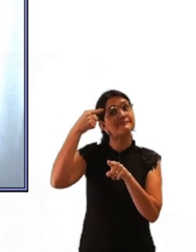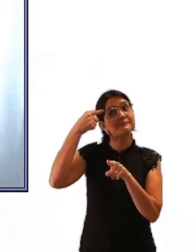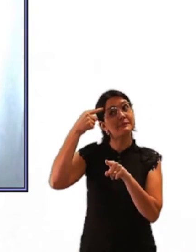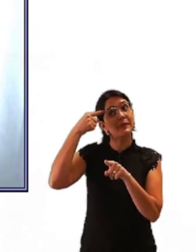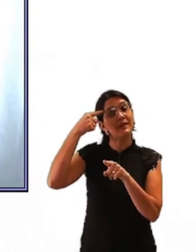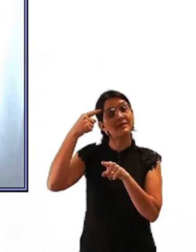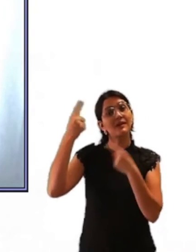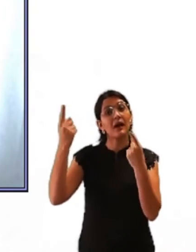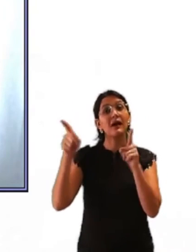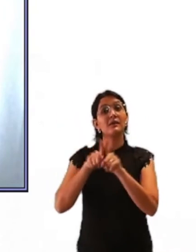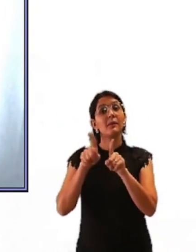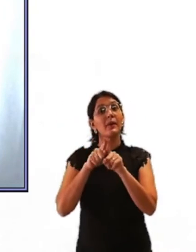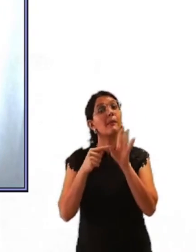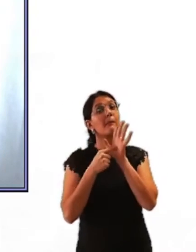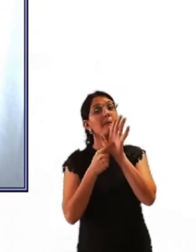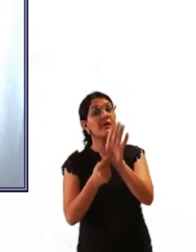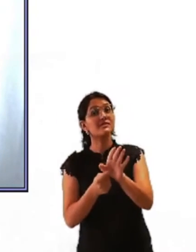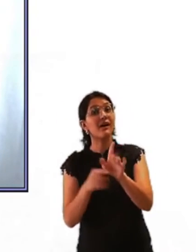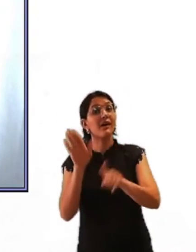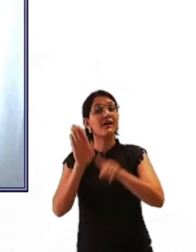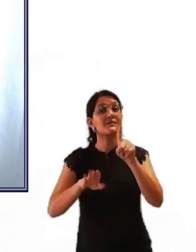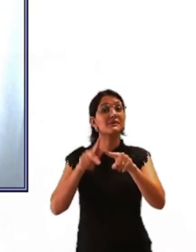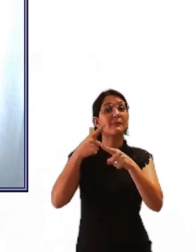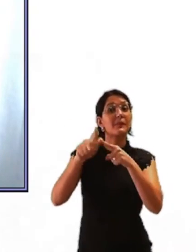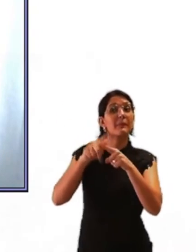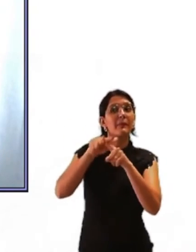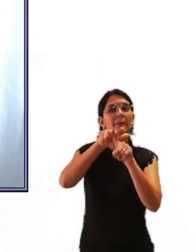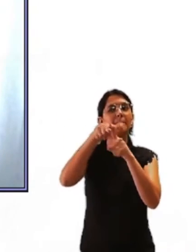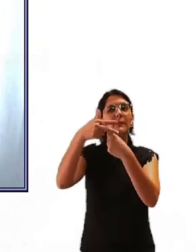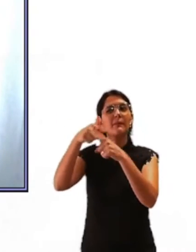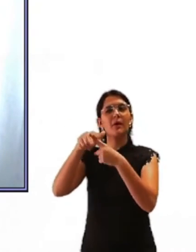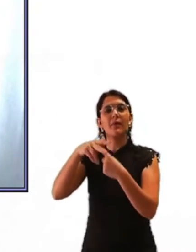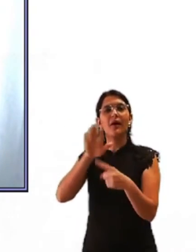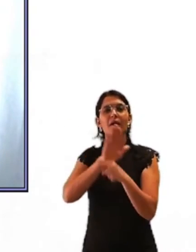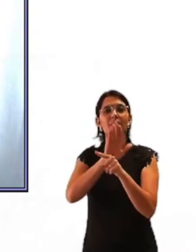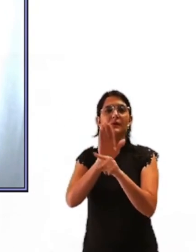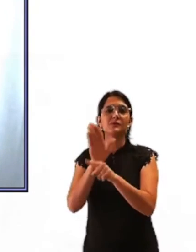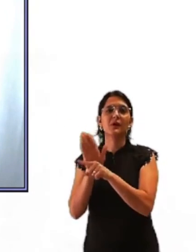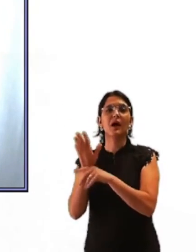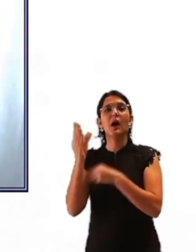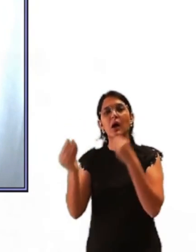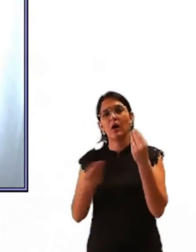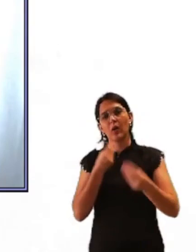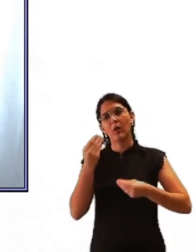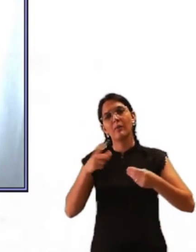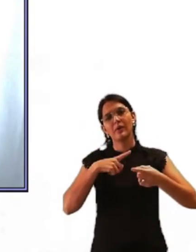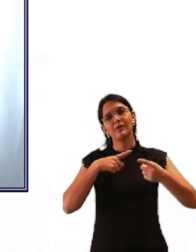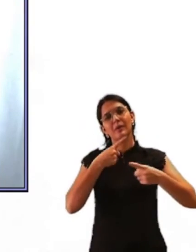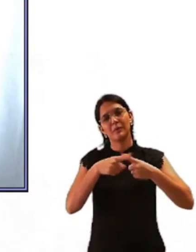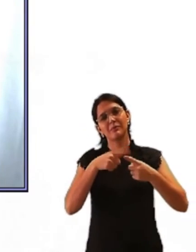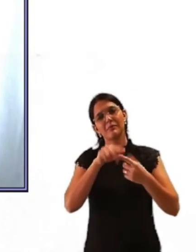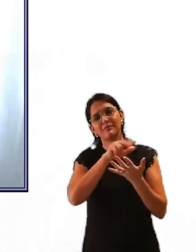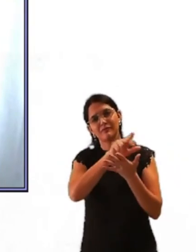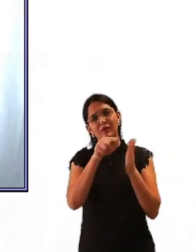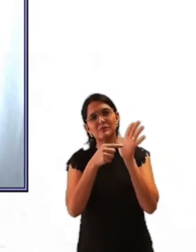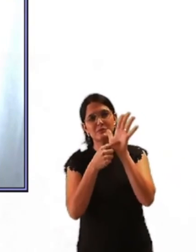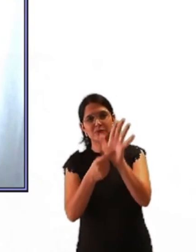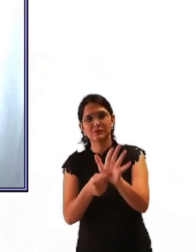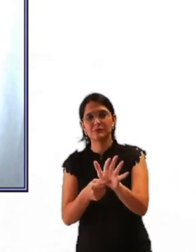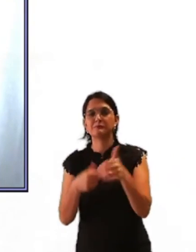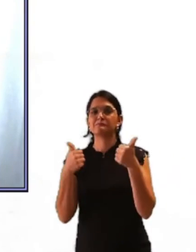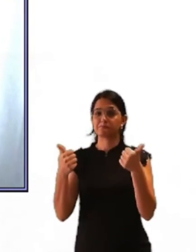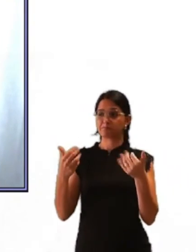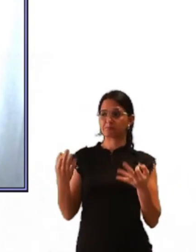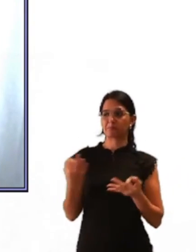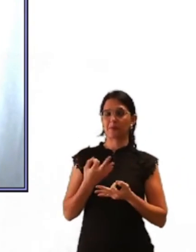sabe, apresentem aí algumas soluções, né, diante de toda essa problemática aí que foi apresentada. Perfeito,